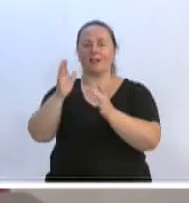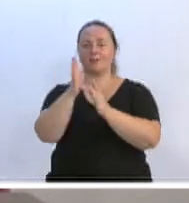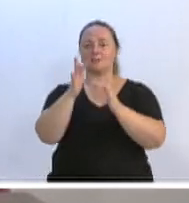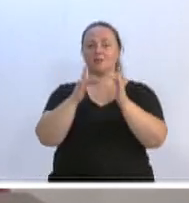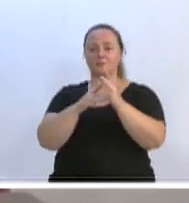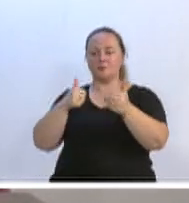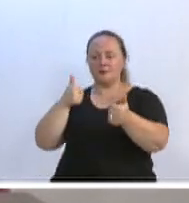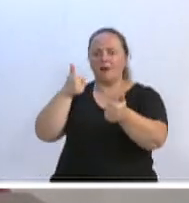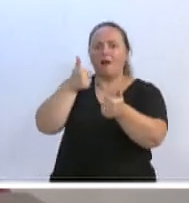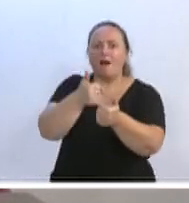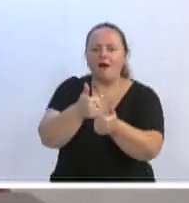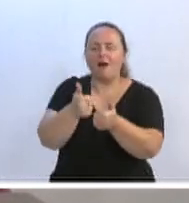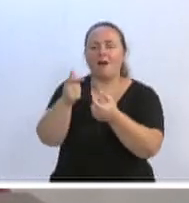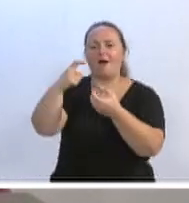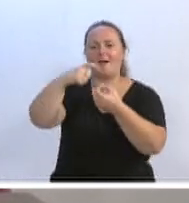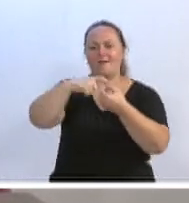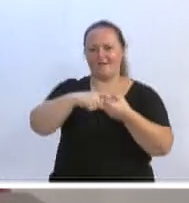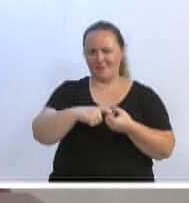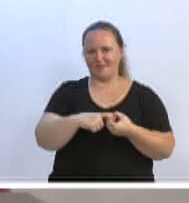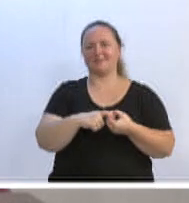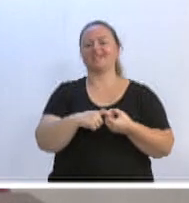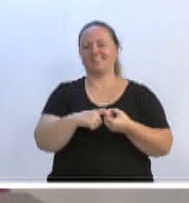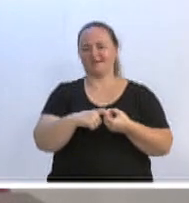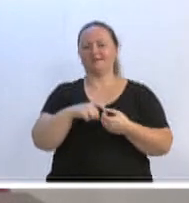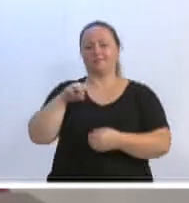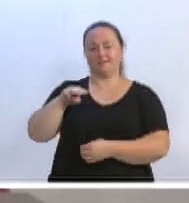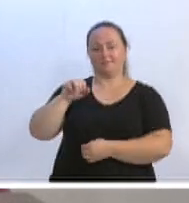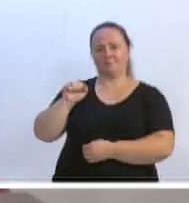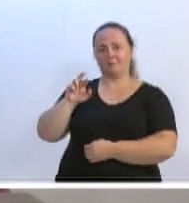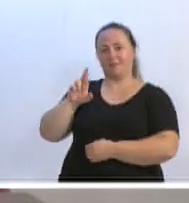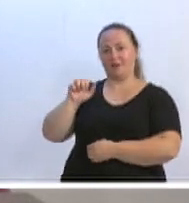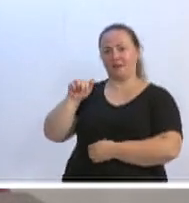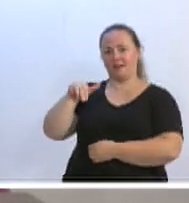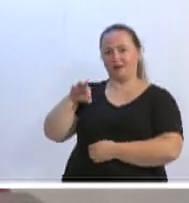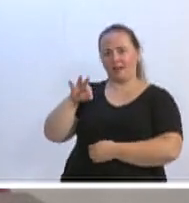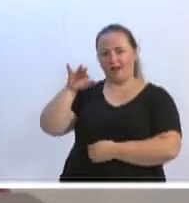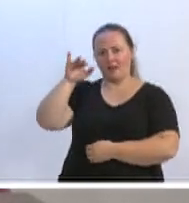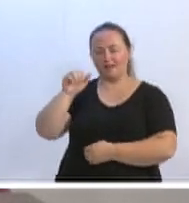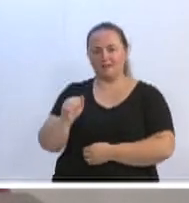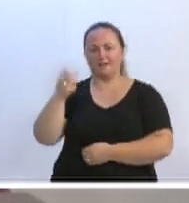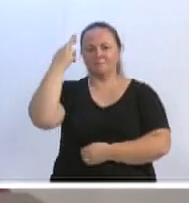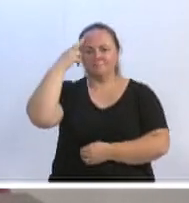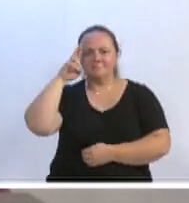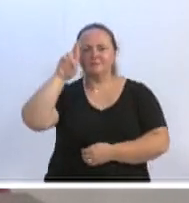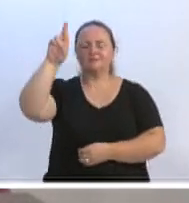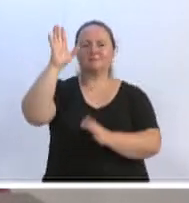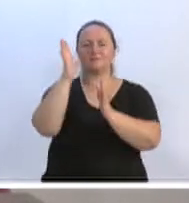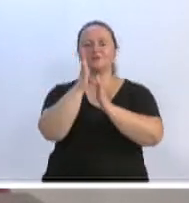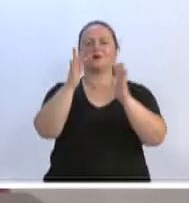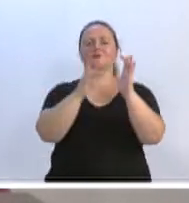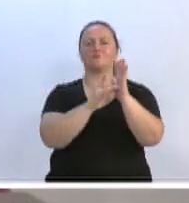às portas. Maranata, o Senhor Jesus vem.